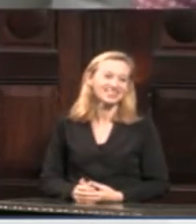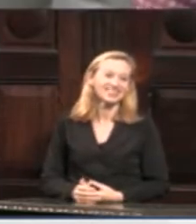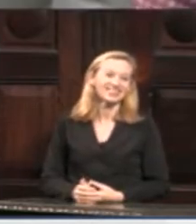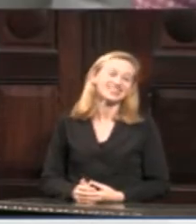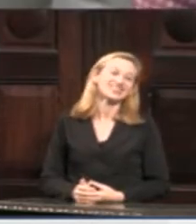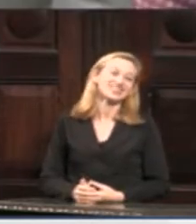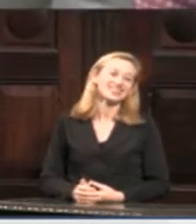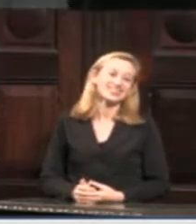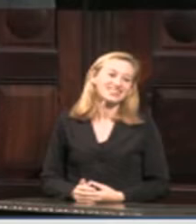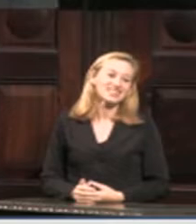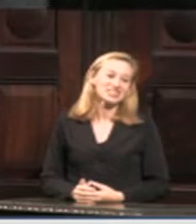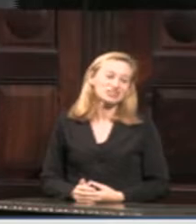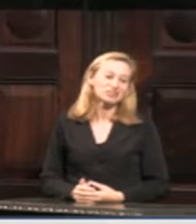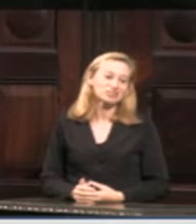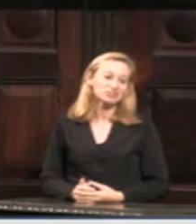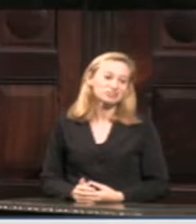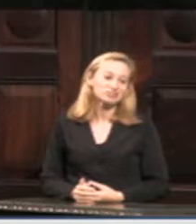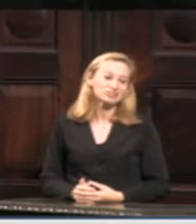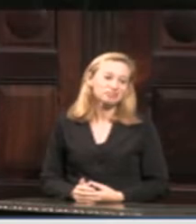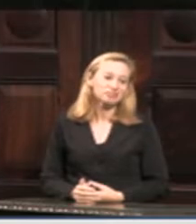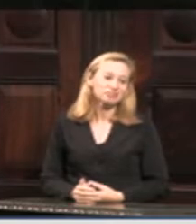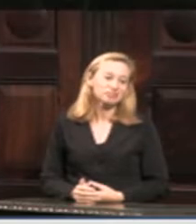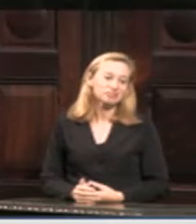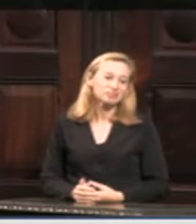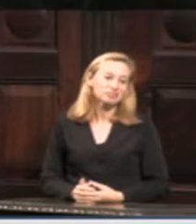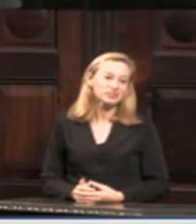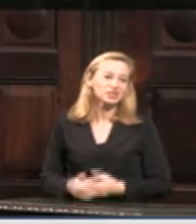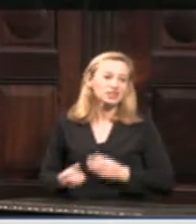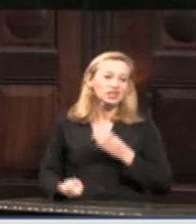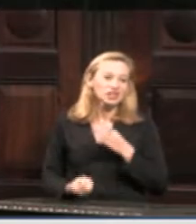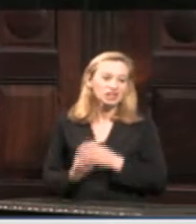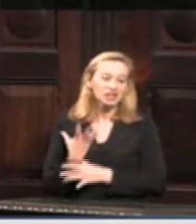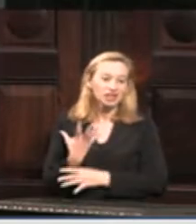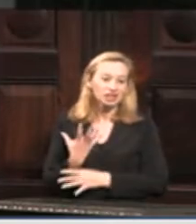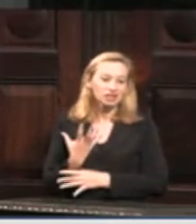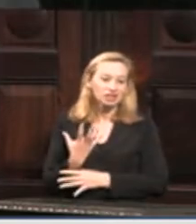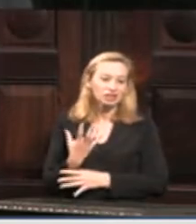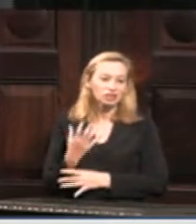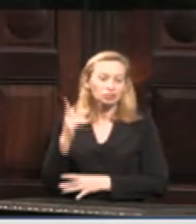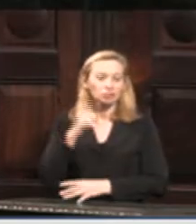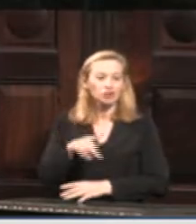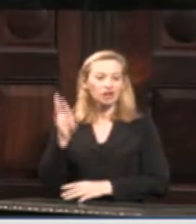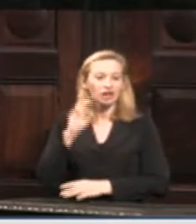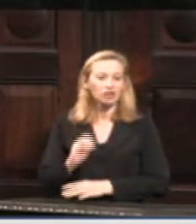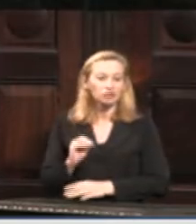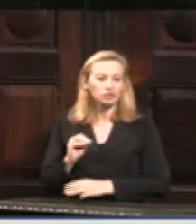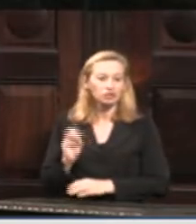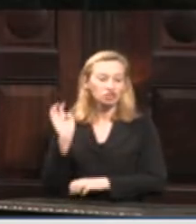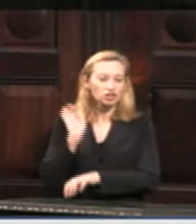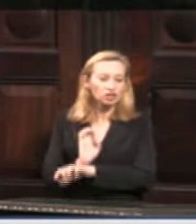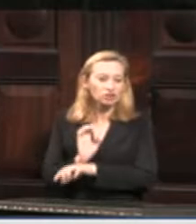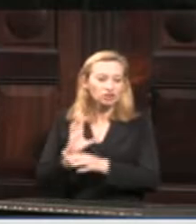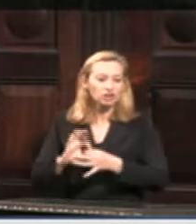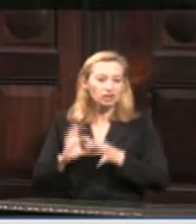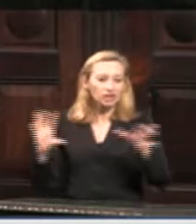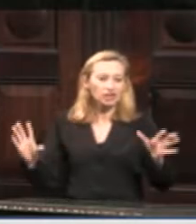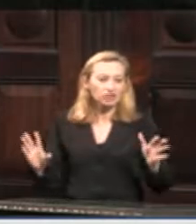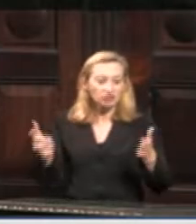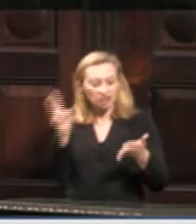Sapato Novo, que dispõe sobre a criação do Plano Estadual de Livro,